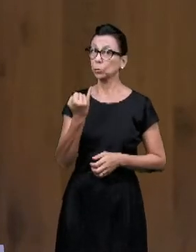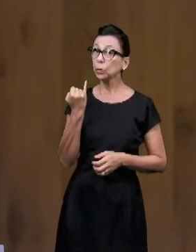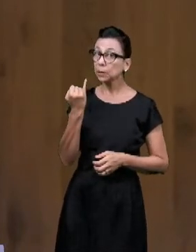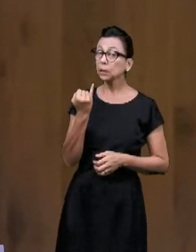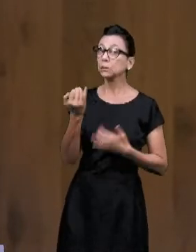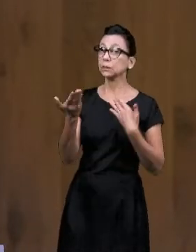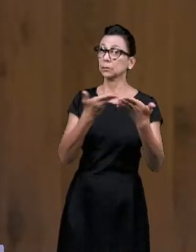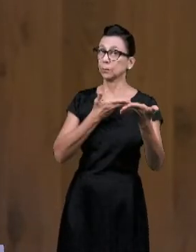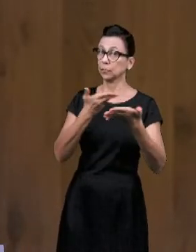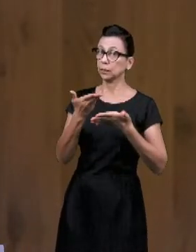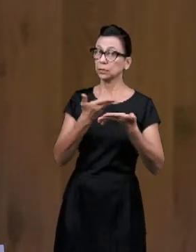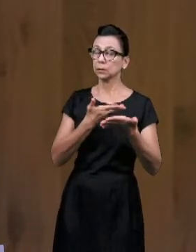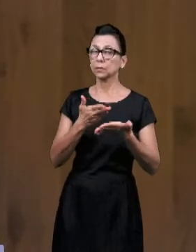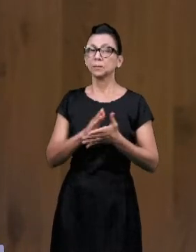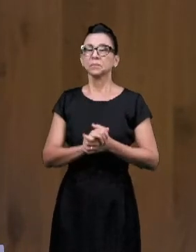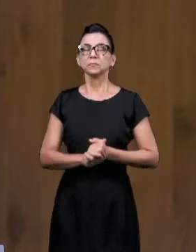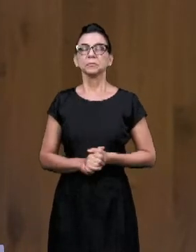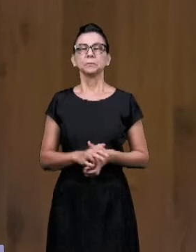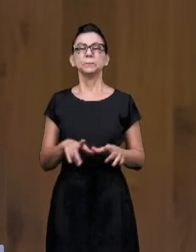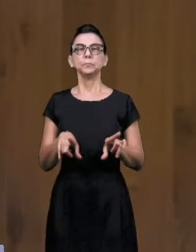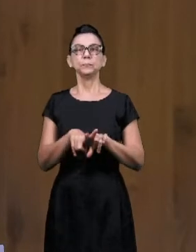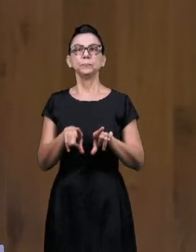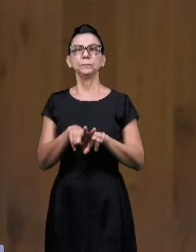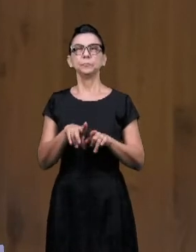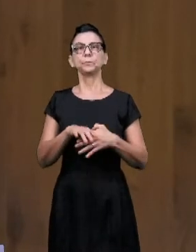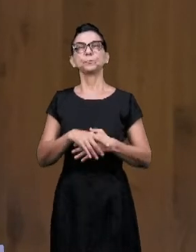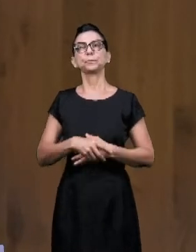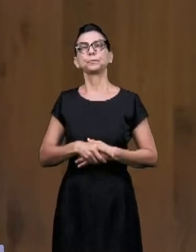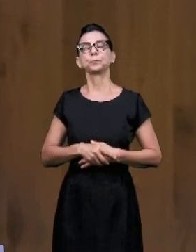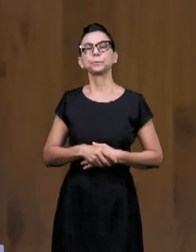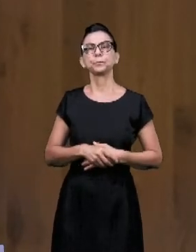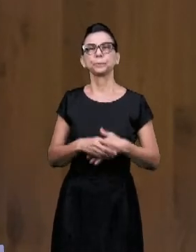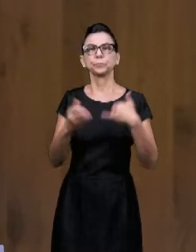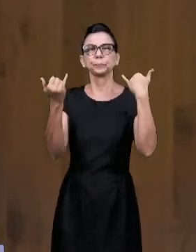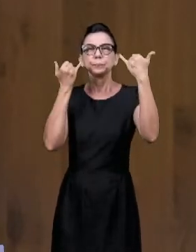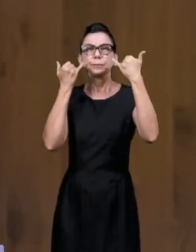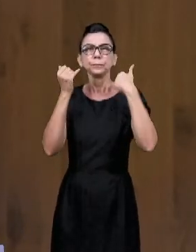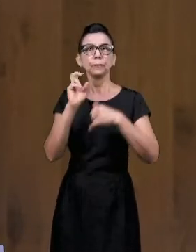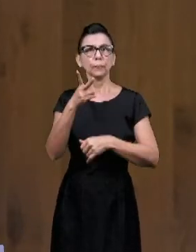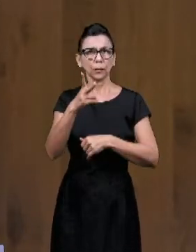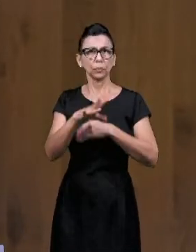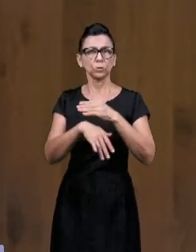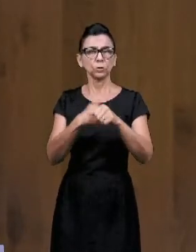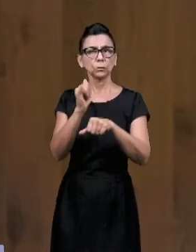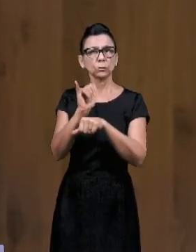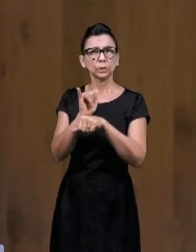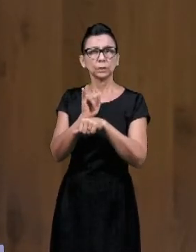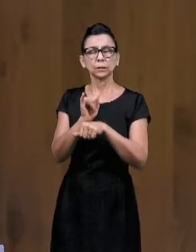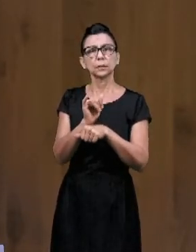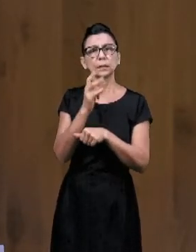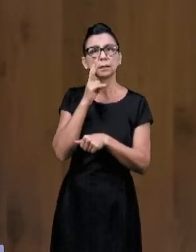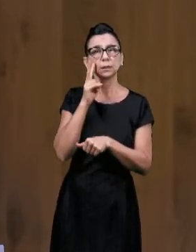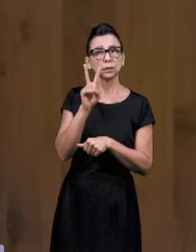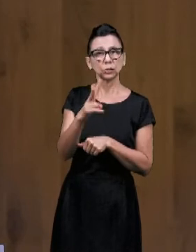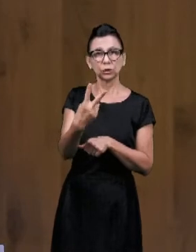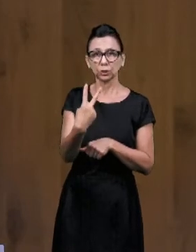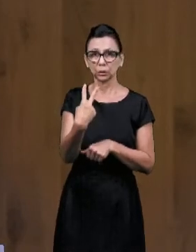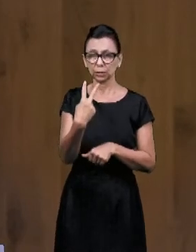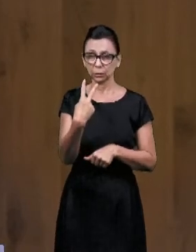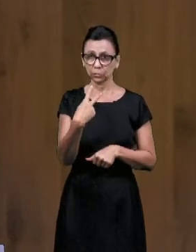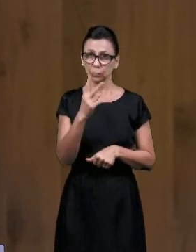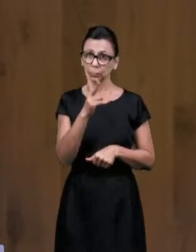Quero deixar agora também uma informação, e não saiam do canal, mas continuem no nosso canal, do nosso canal